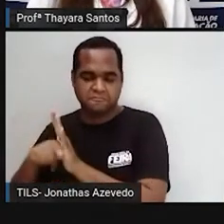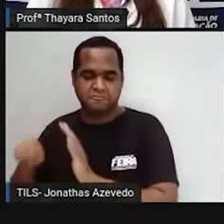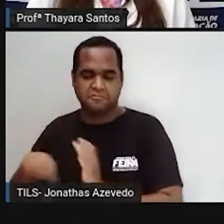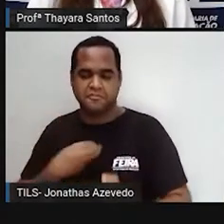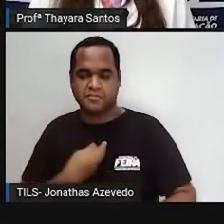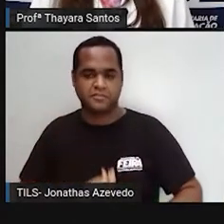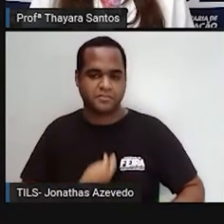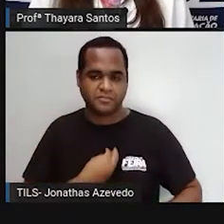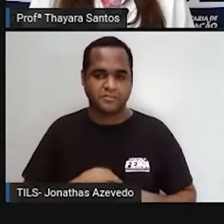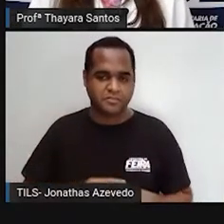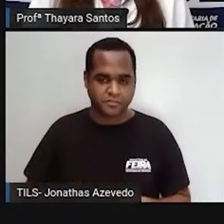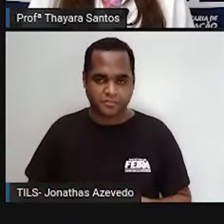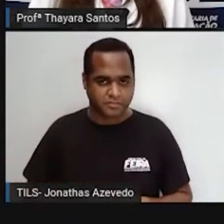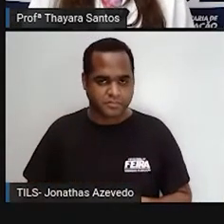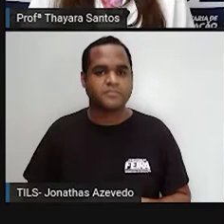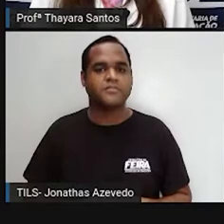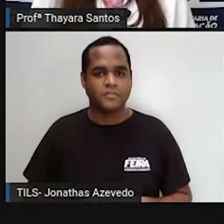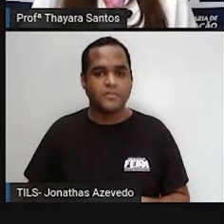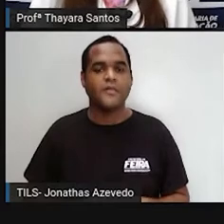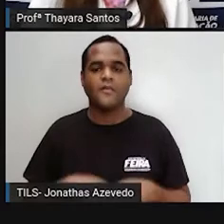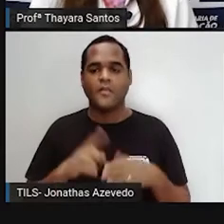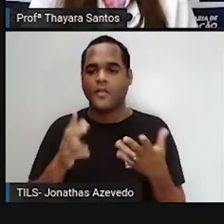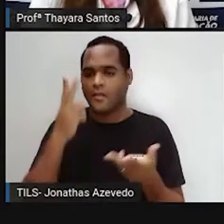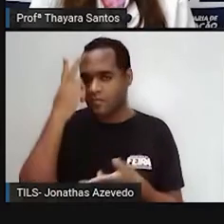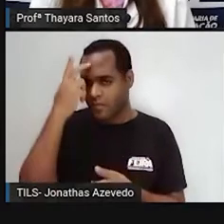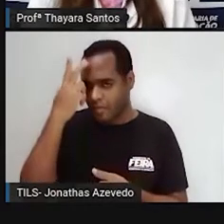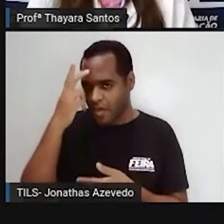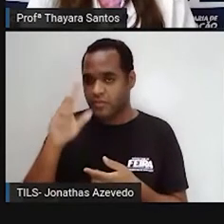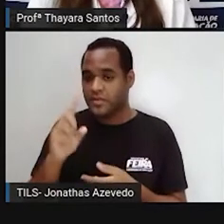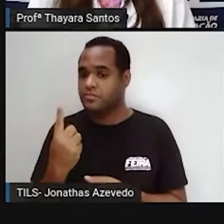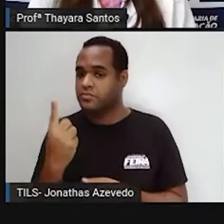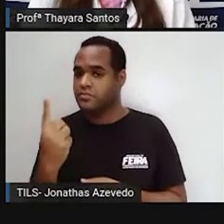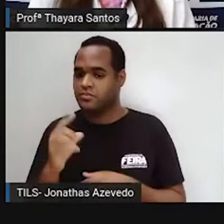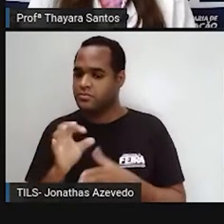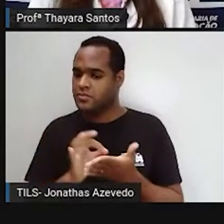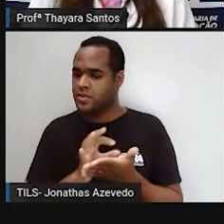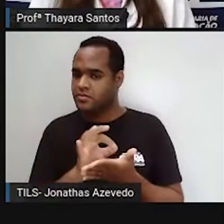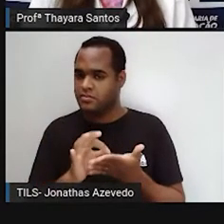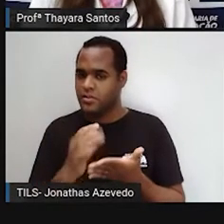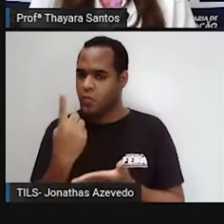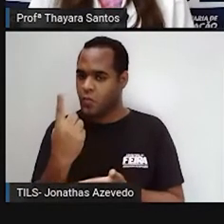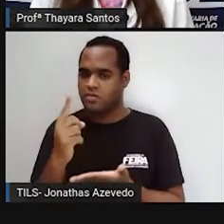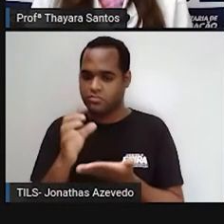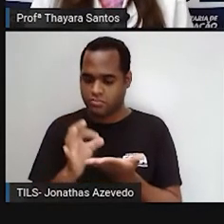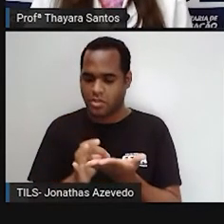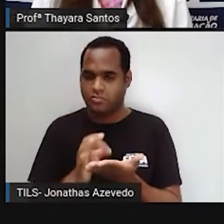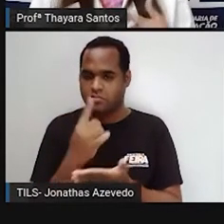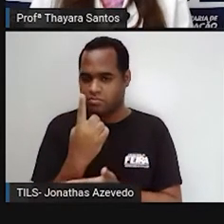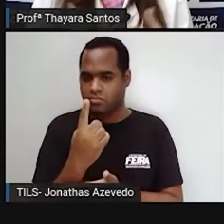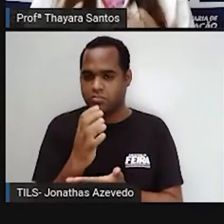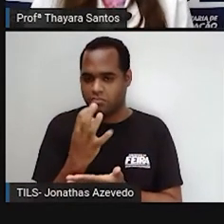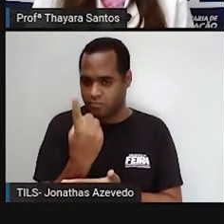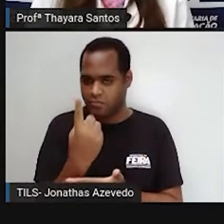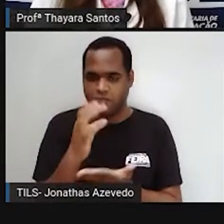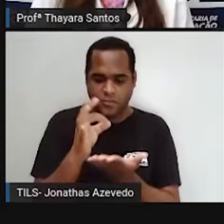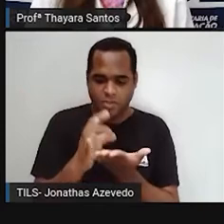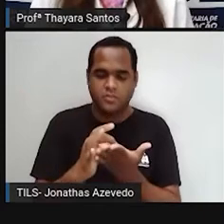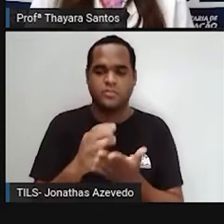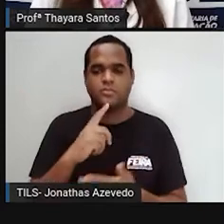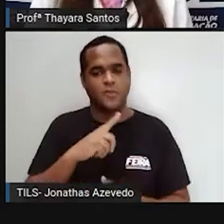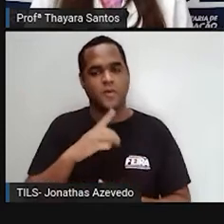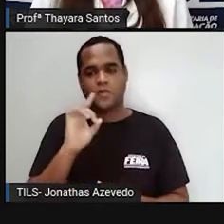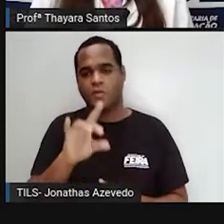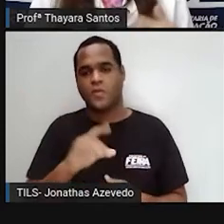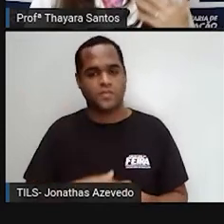E esse tipo de reprodução, ele é comum nos organismos unicelulares, aqueles que só têm um tipo não, né? Só tem uma